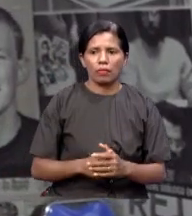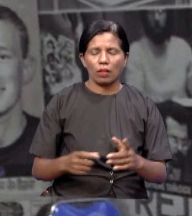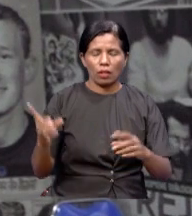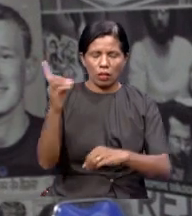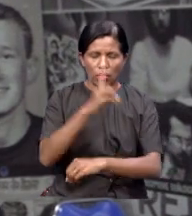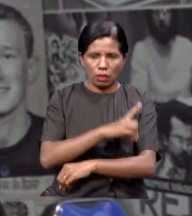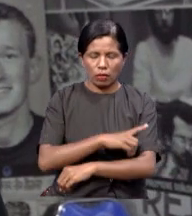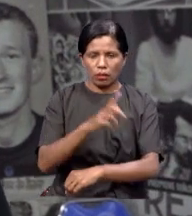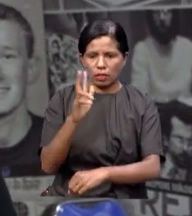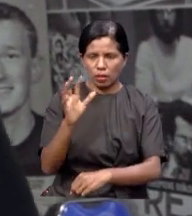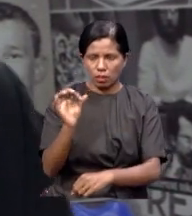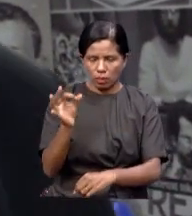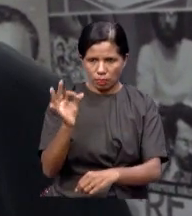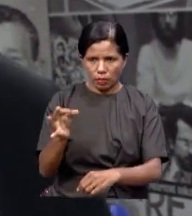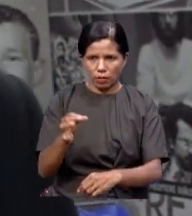anula deite, tem que